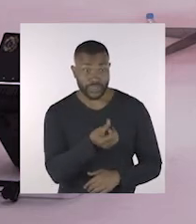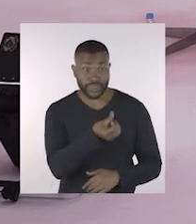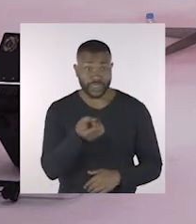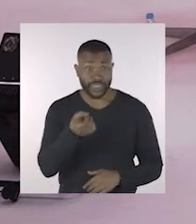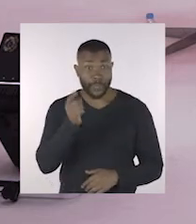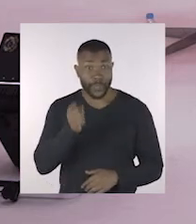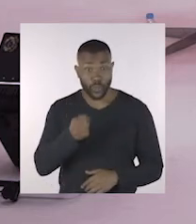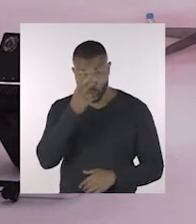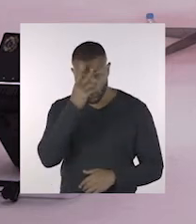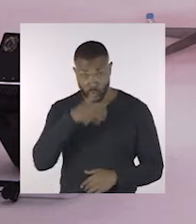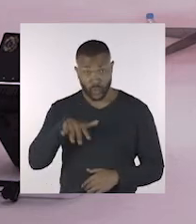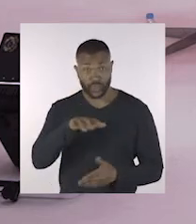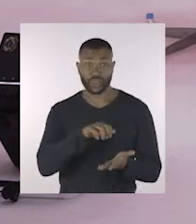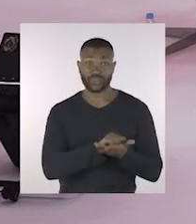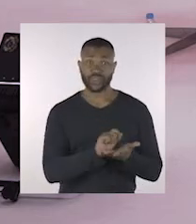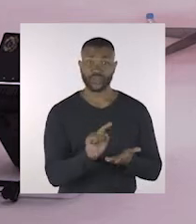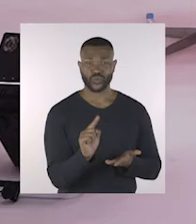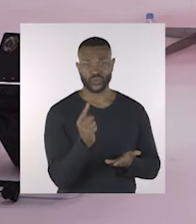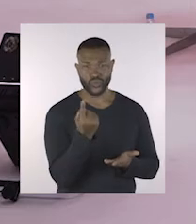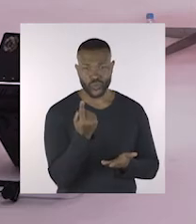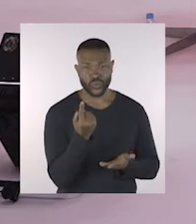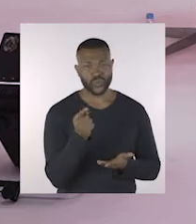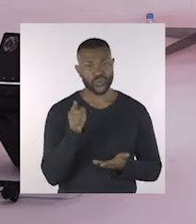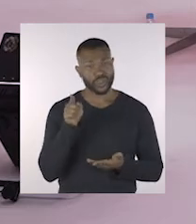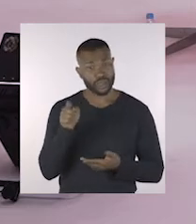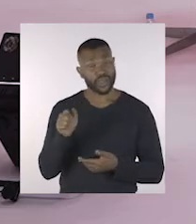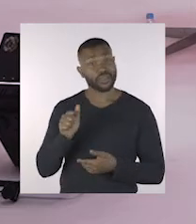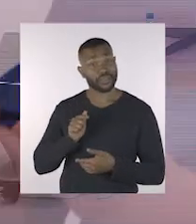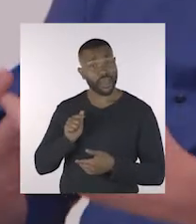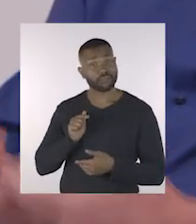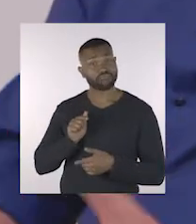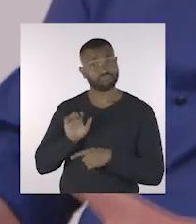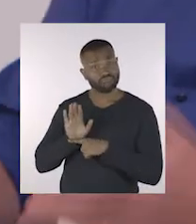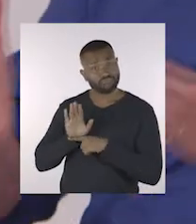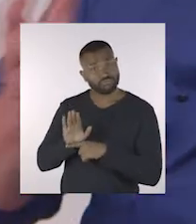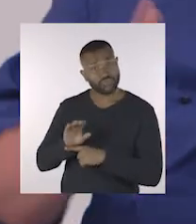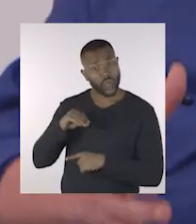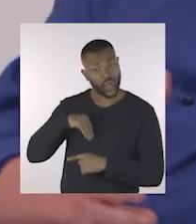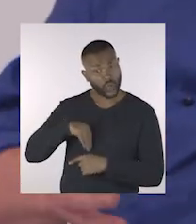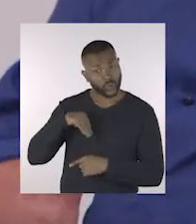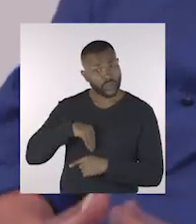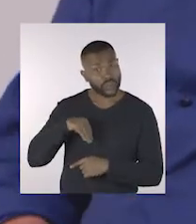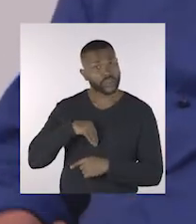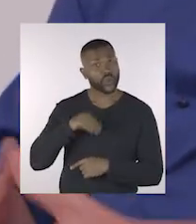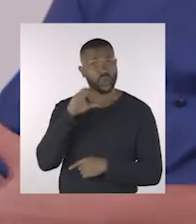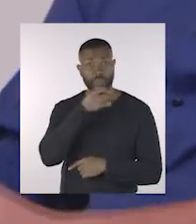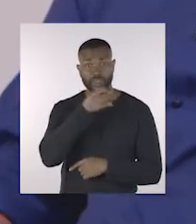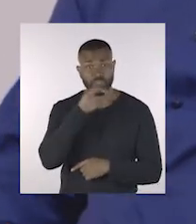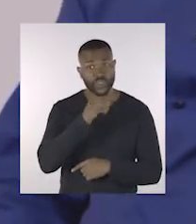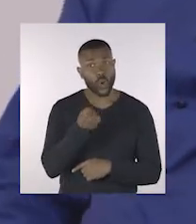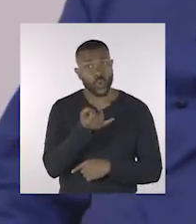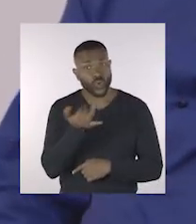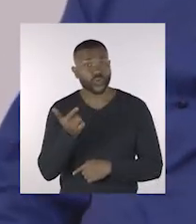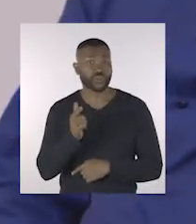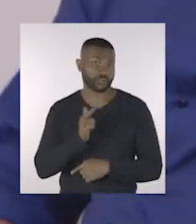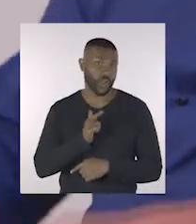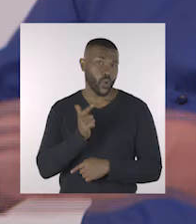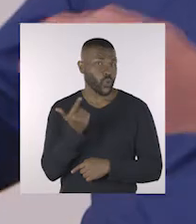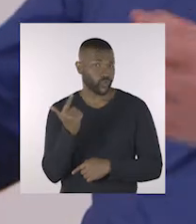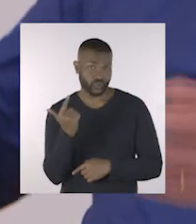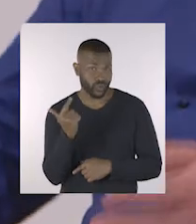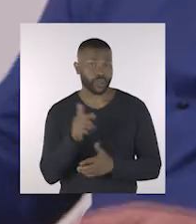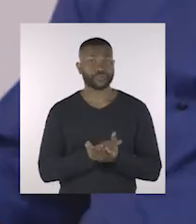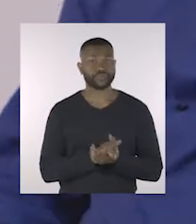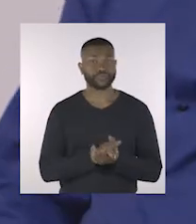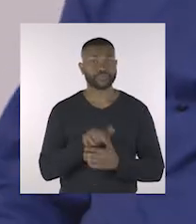600 mil pessoas no cadastro único que dizer que aquele com uma parte está recebendo outra não